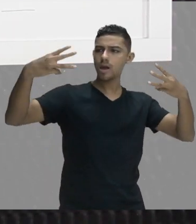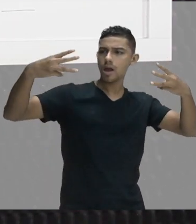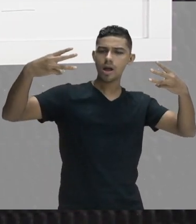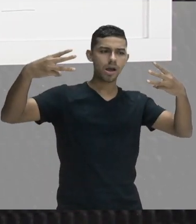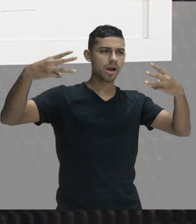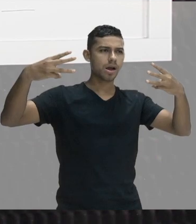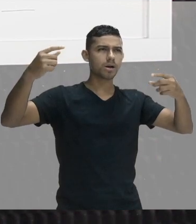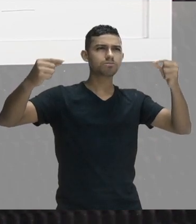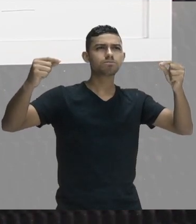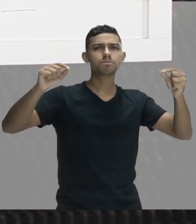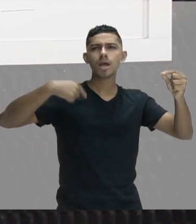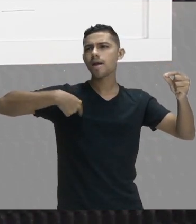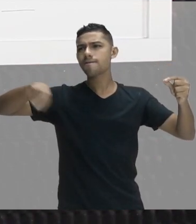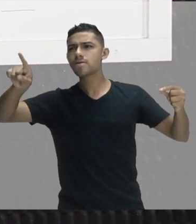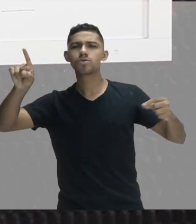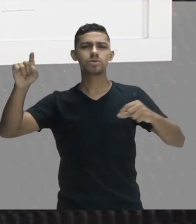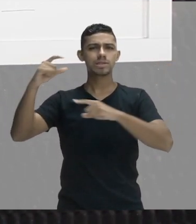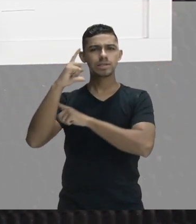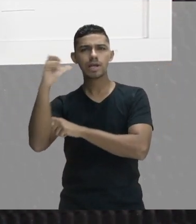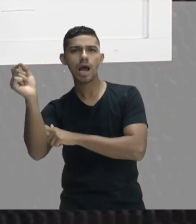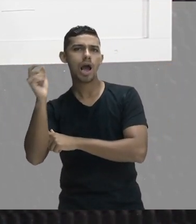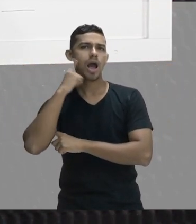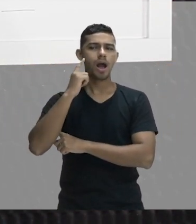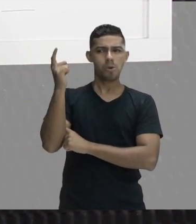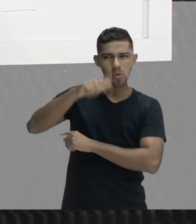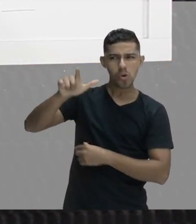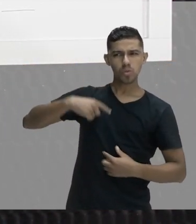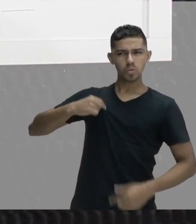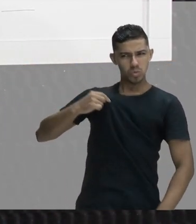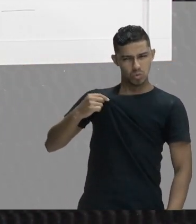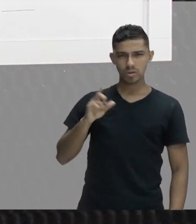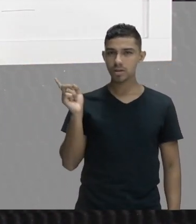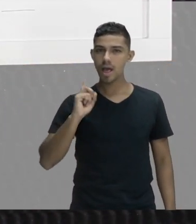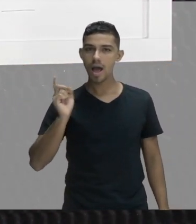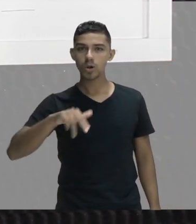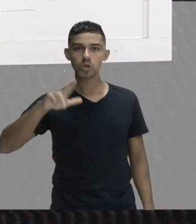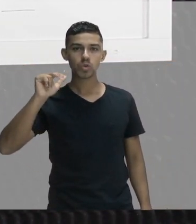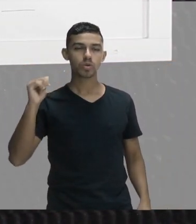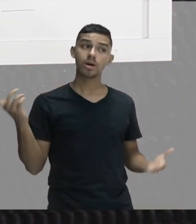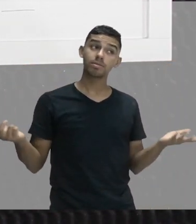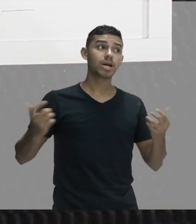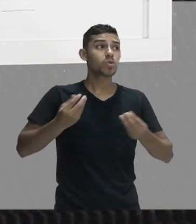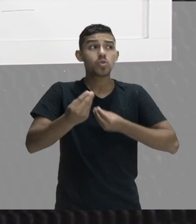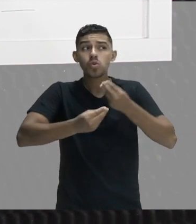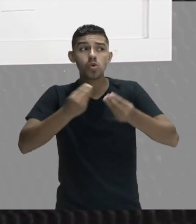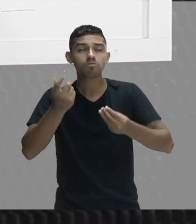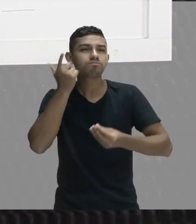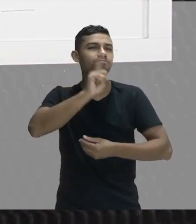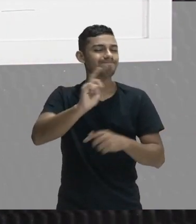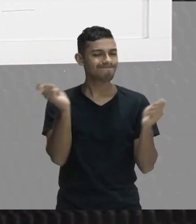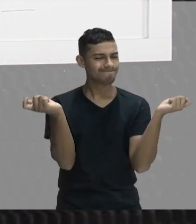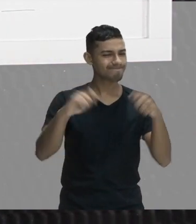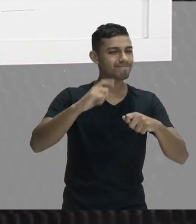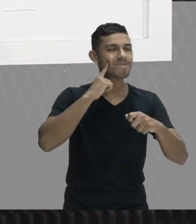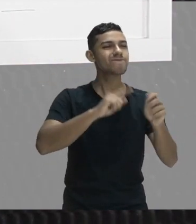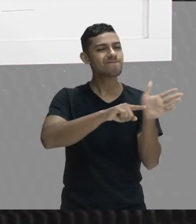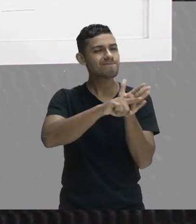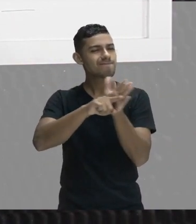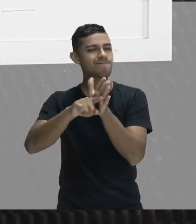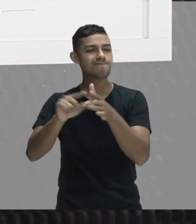posso sair para não repetir a roupa. Tá? Então esses são os problemas que de contagem